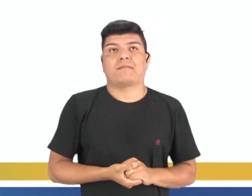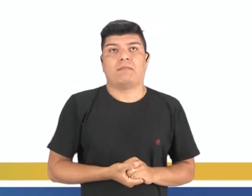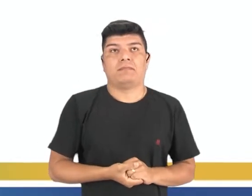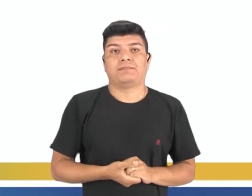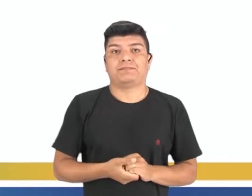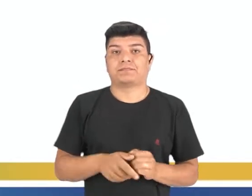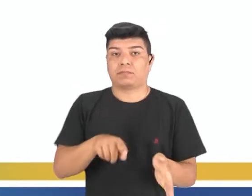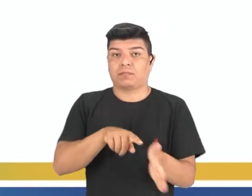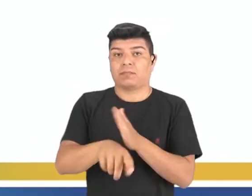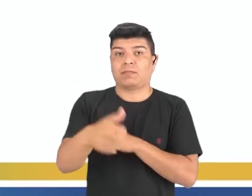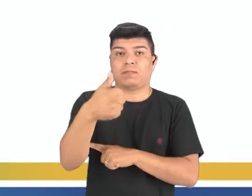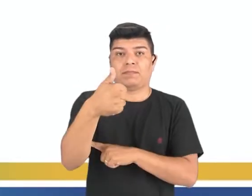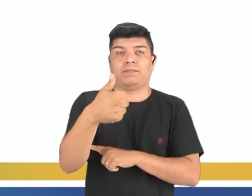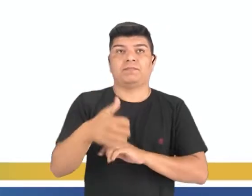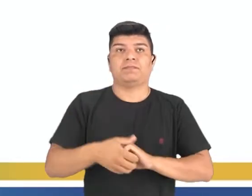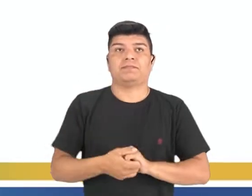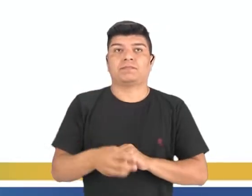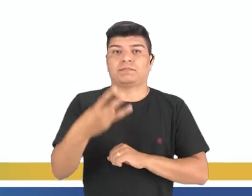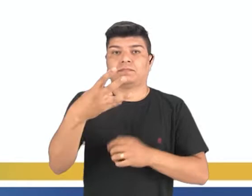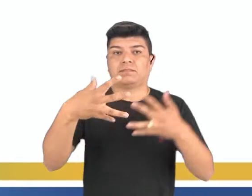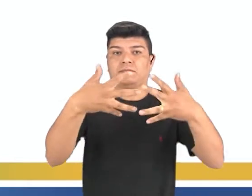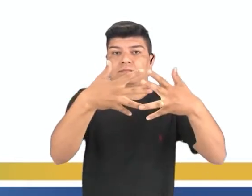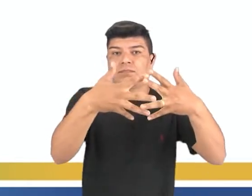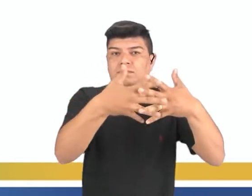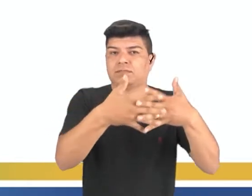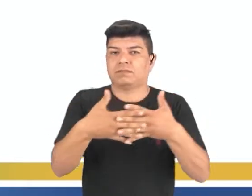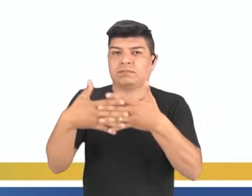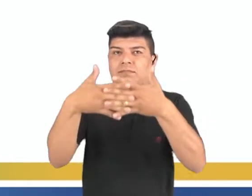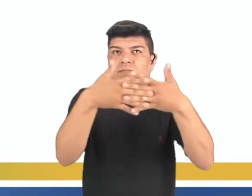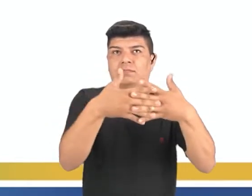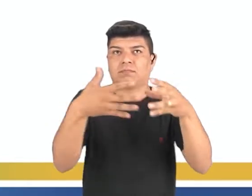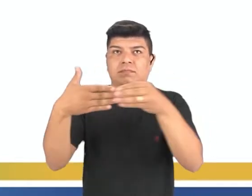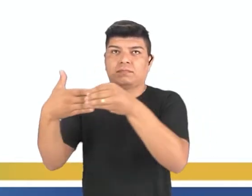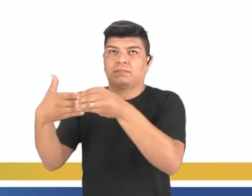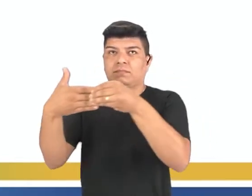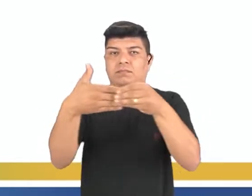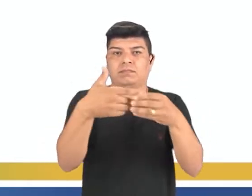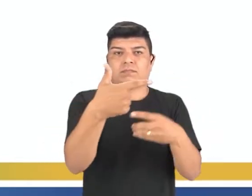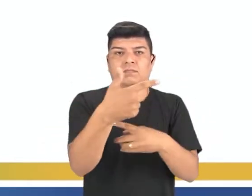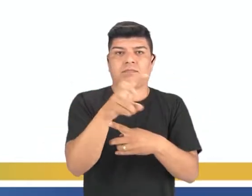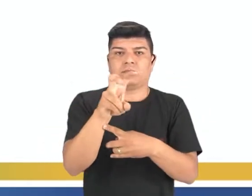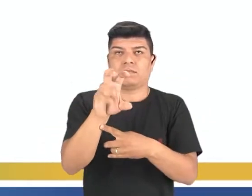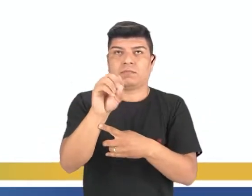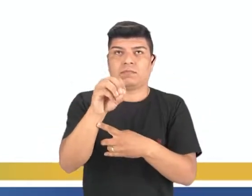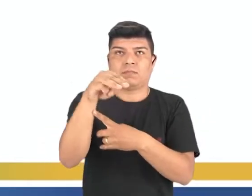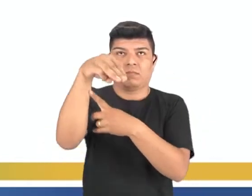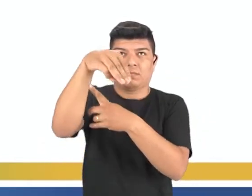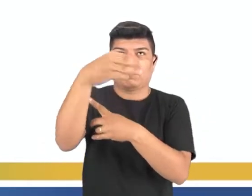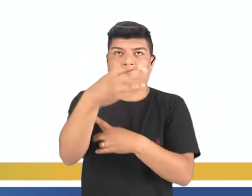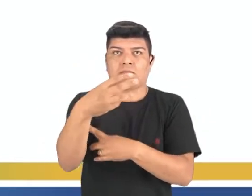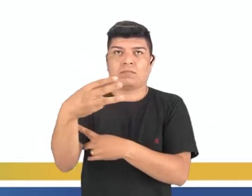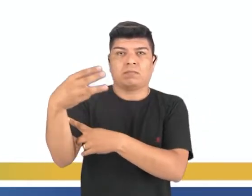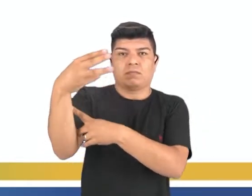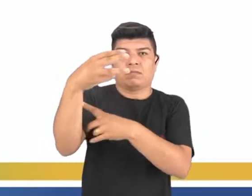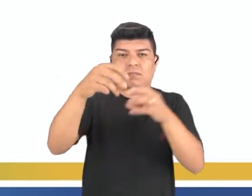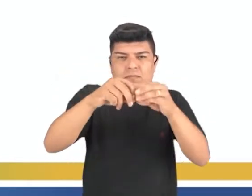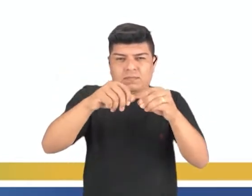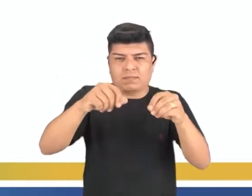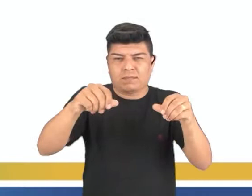Situação número 1. 3 caminhões transportam 250 metros cúbicos de areia.